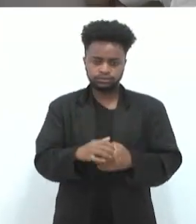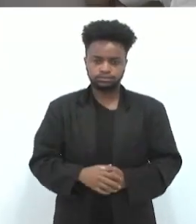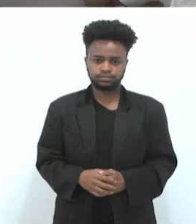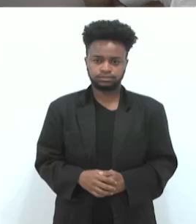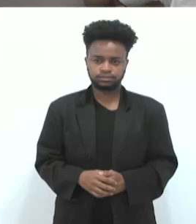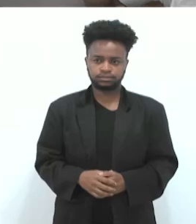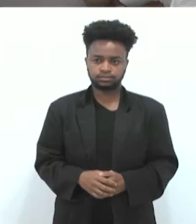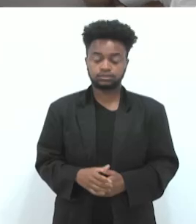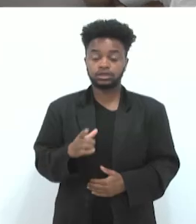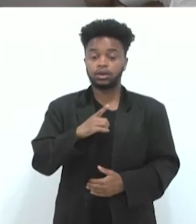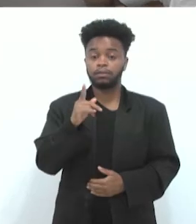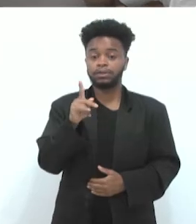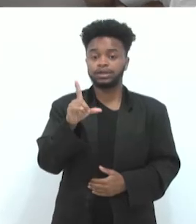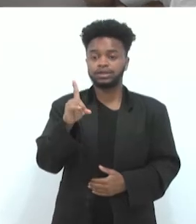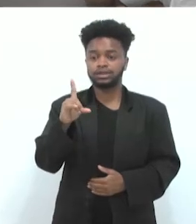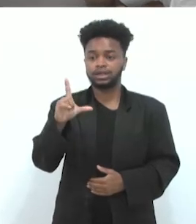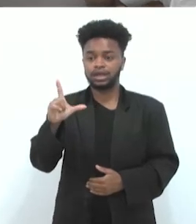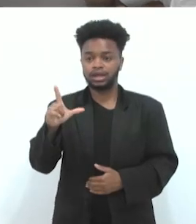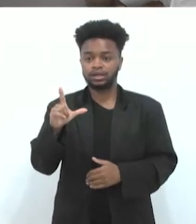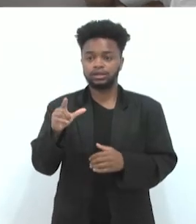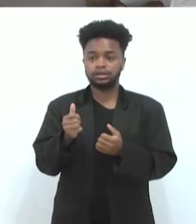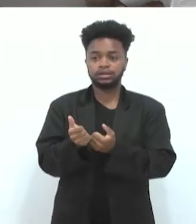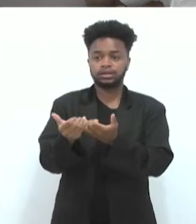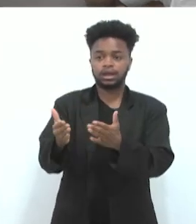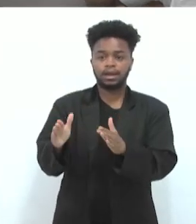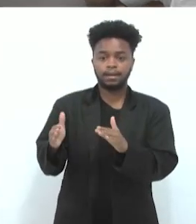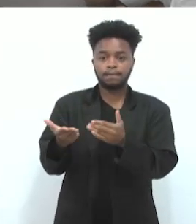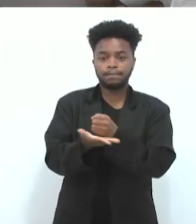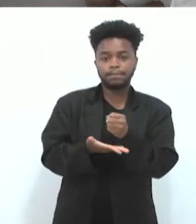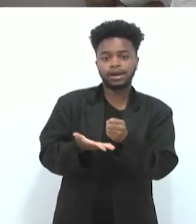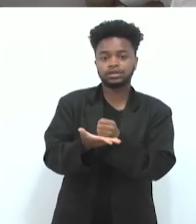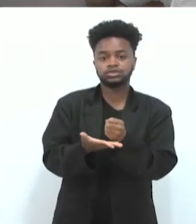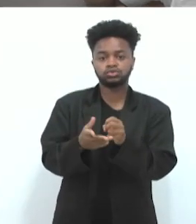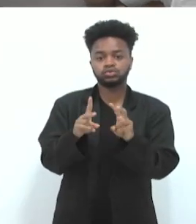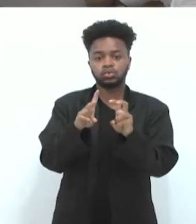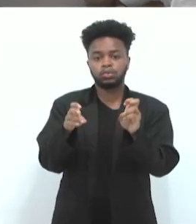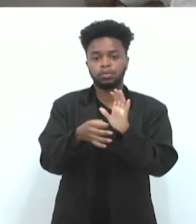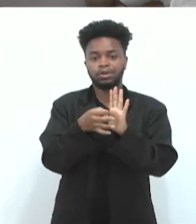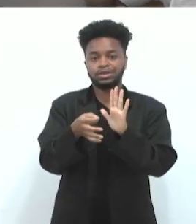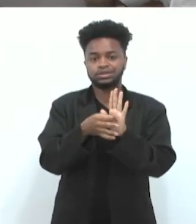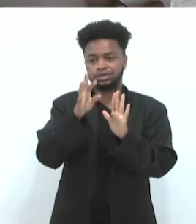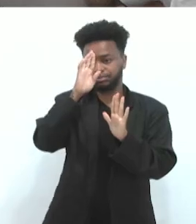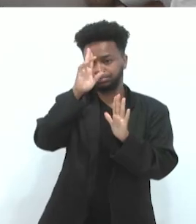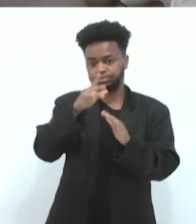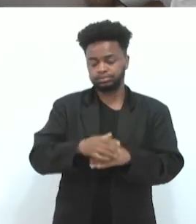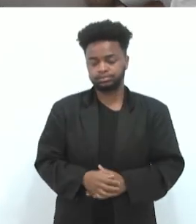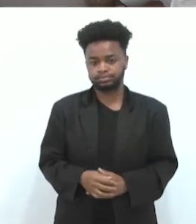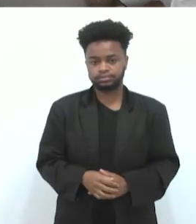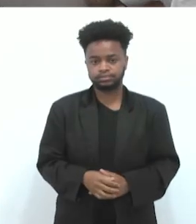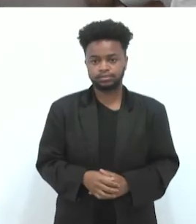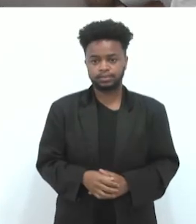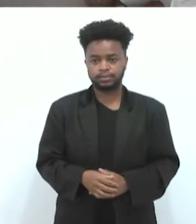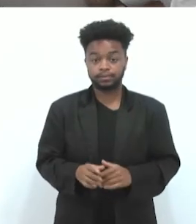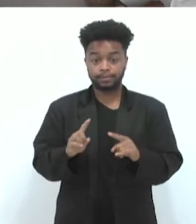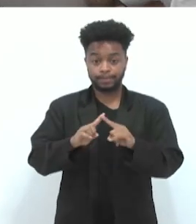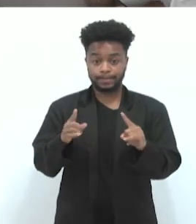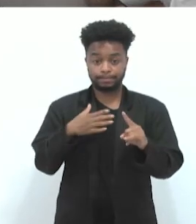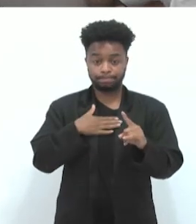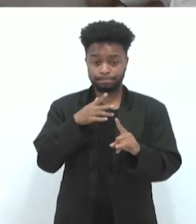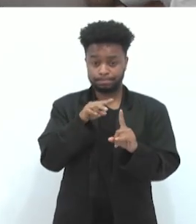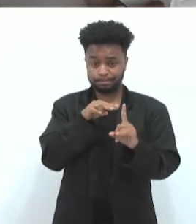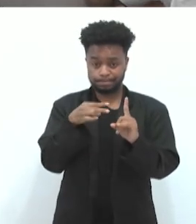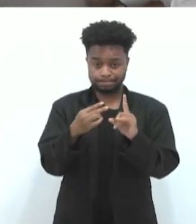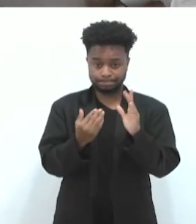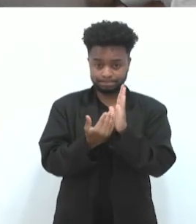PDL que dá embasamento ao parecer equivocado. Olha, mas no extremo, no meu entendimento, a